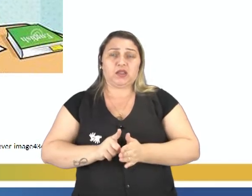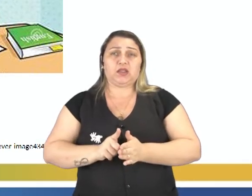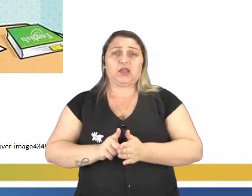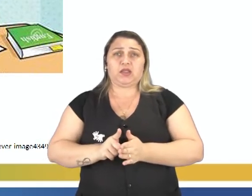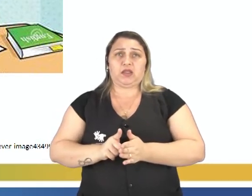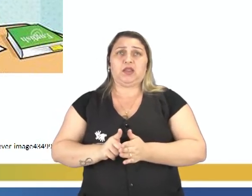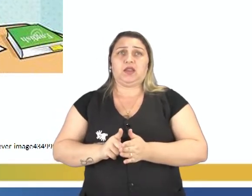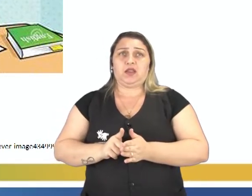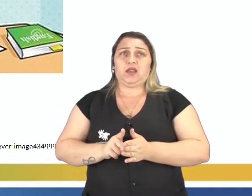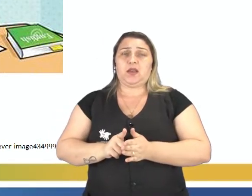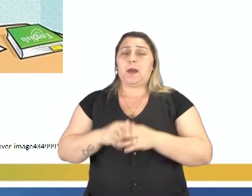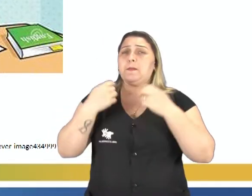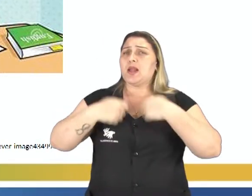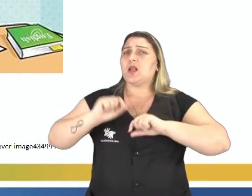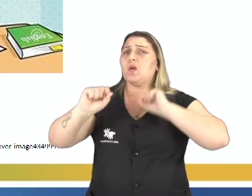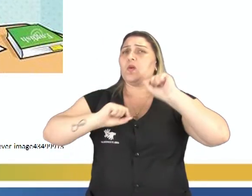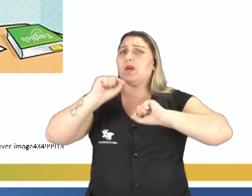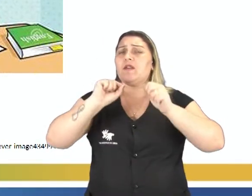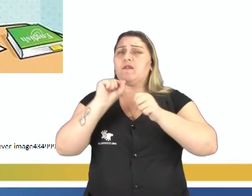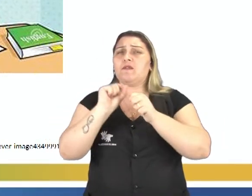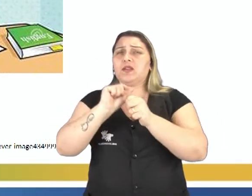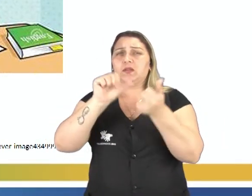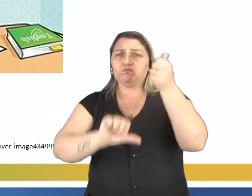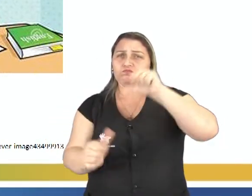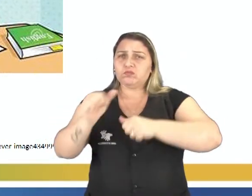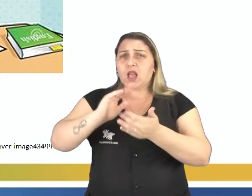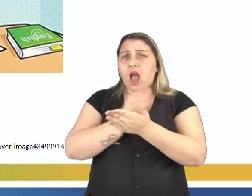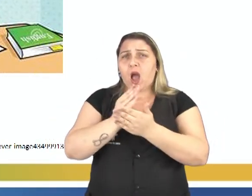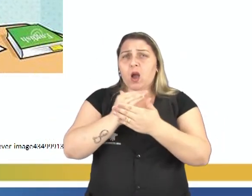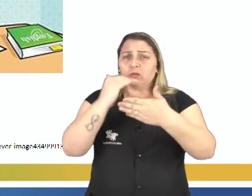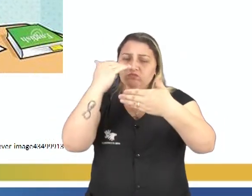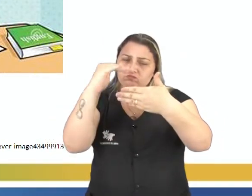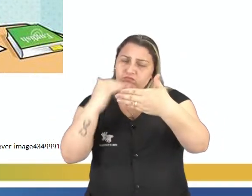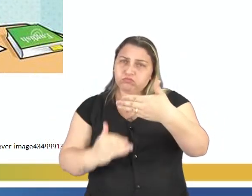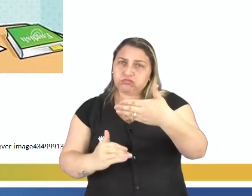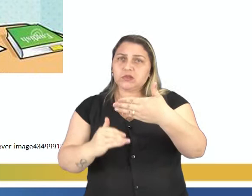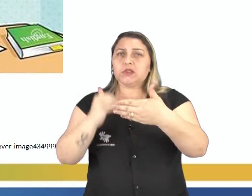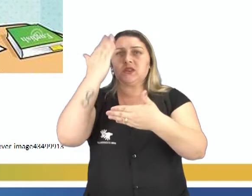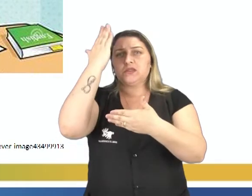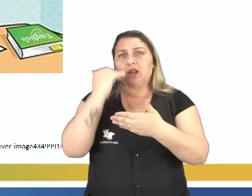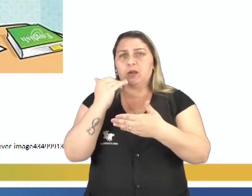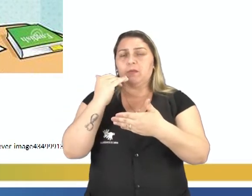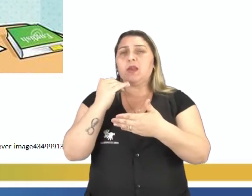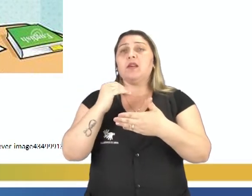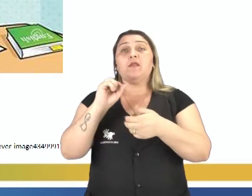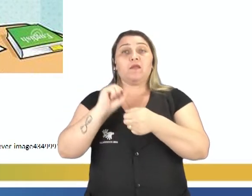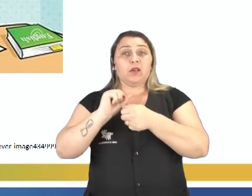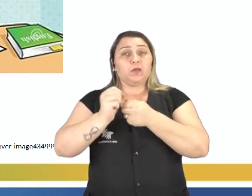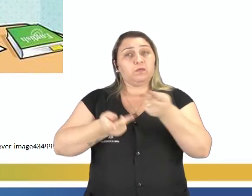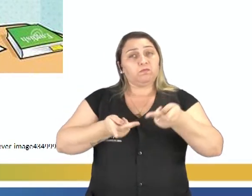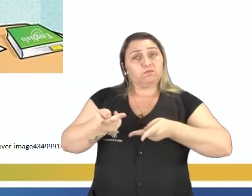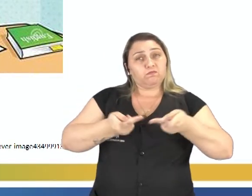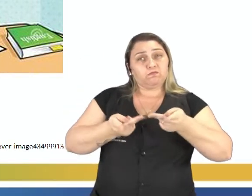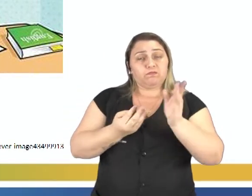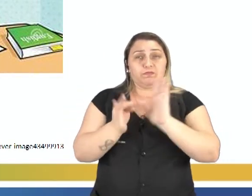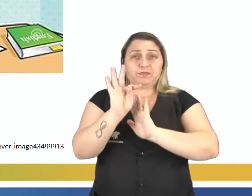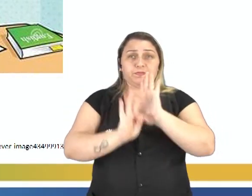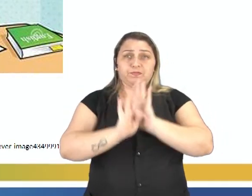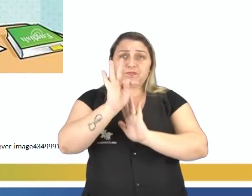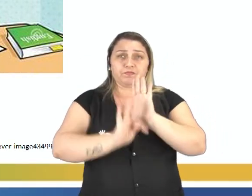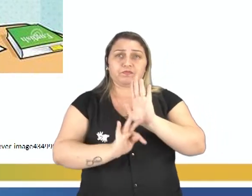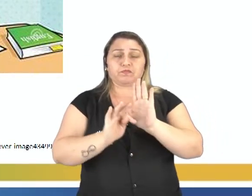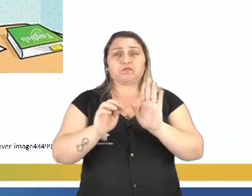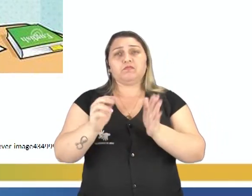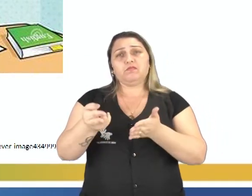planejamento. Para isso, é necessário fazer a análise de algumas etapas. Então, sabemos que toda vez que eu vou fazer a produção